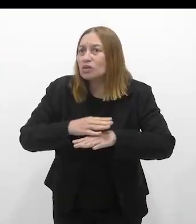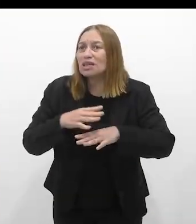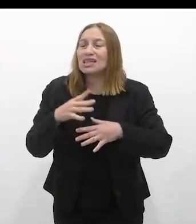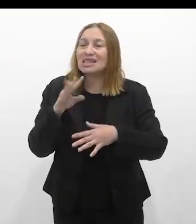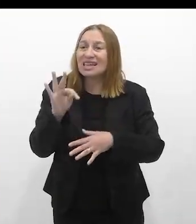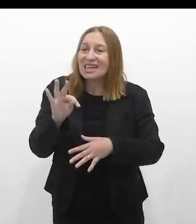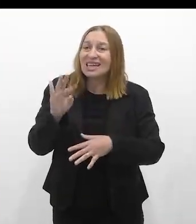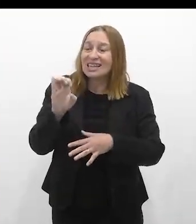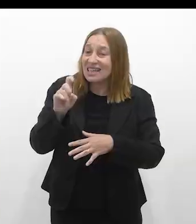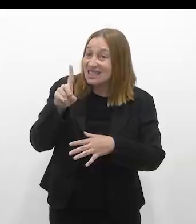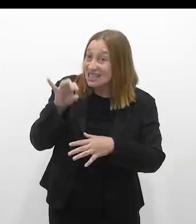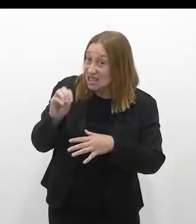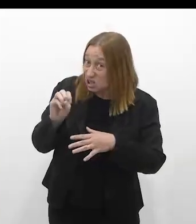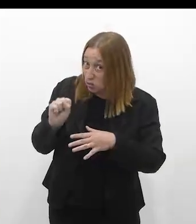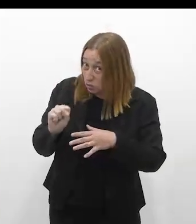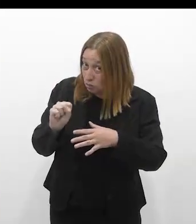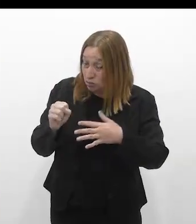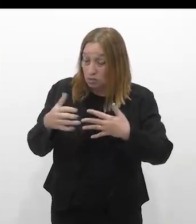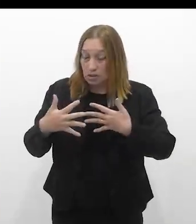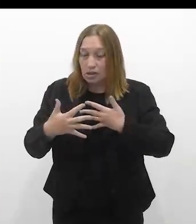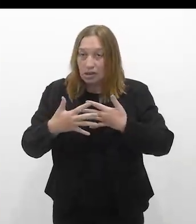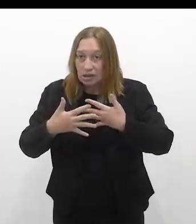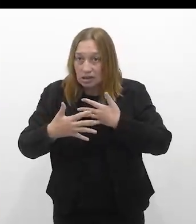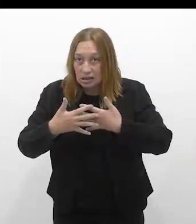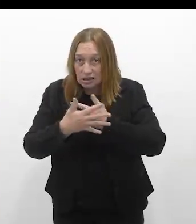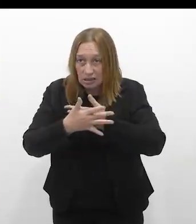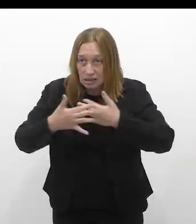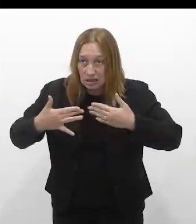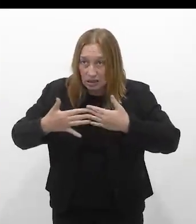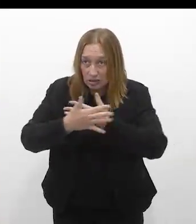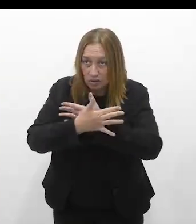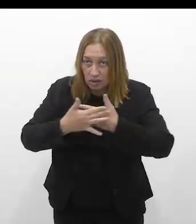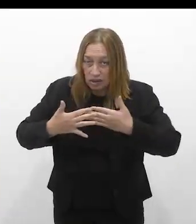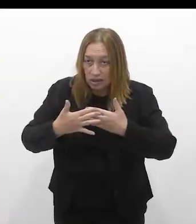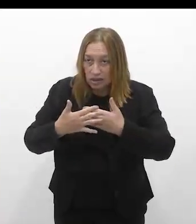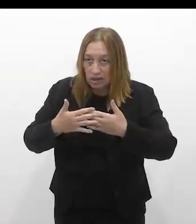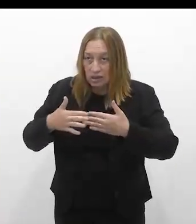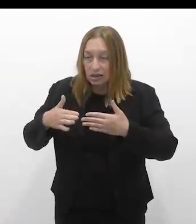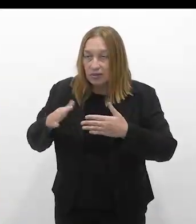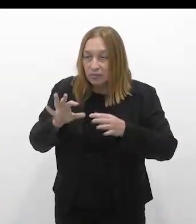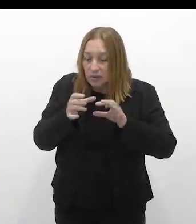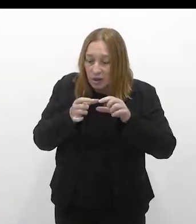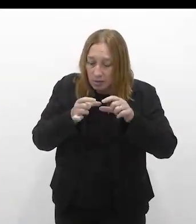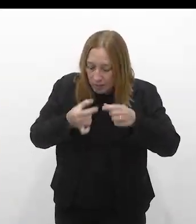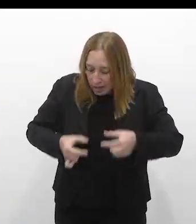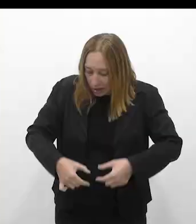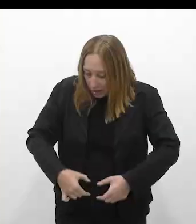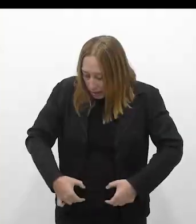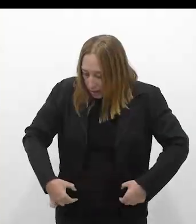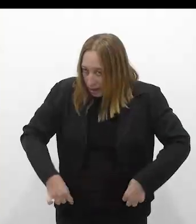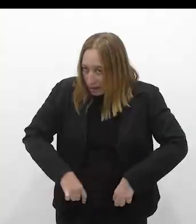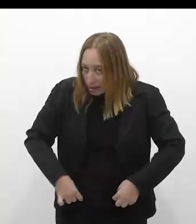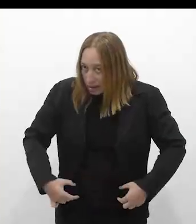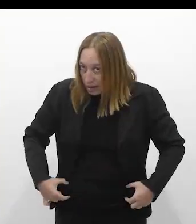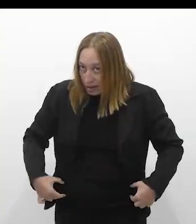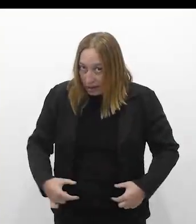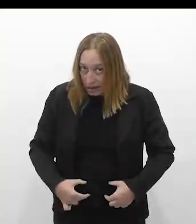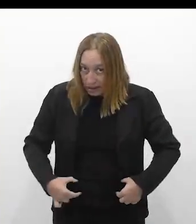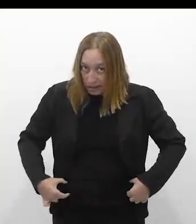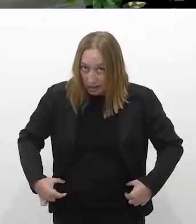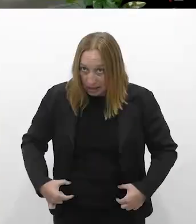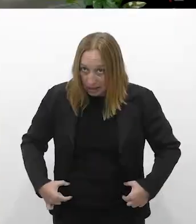esse tecido, que deveria sair, né, pelo canal normal, ele começa a se espalhar e se acomodar